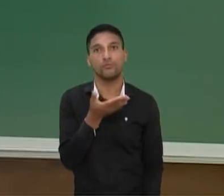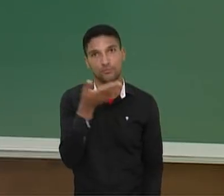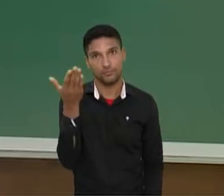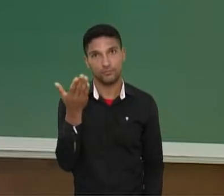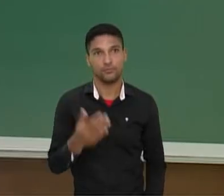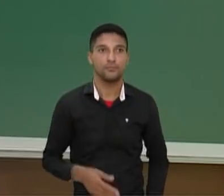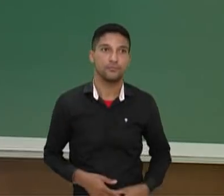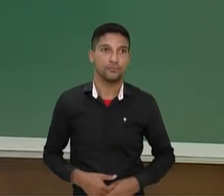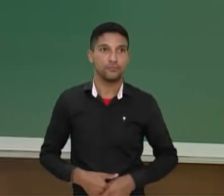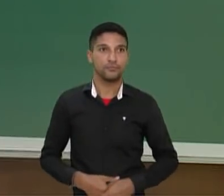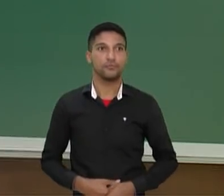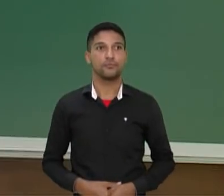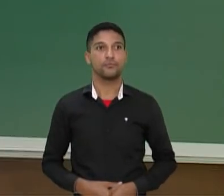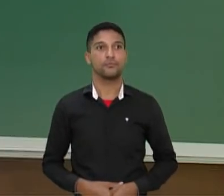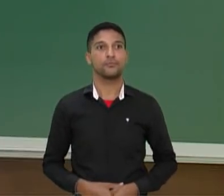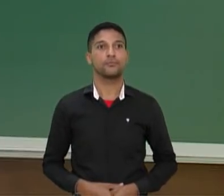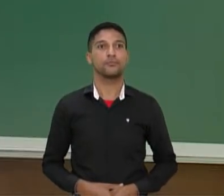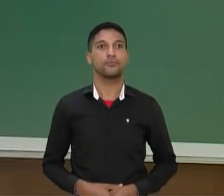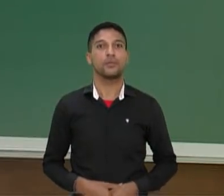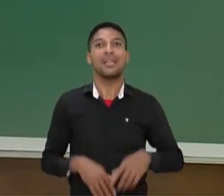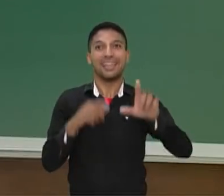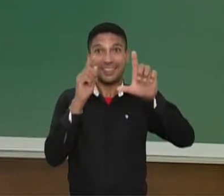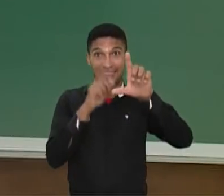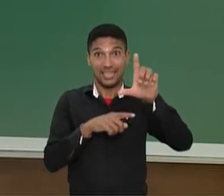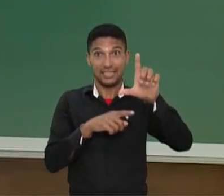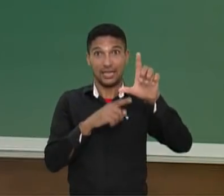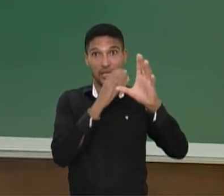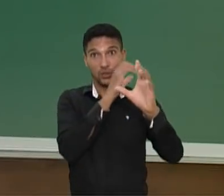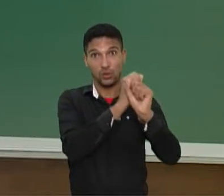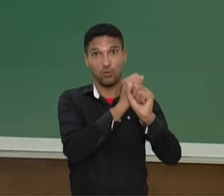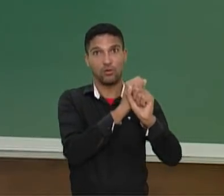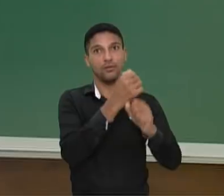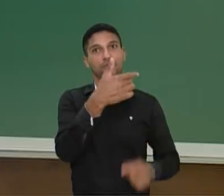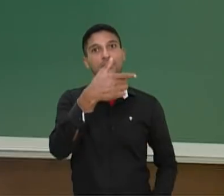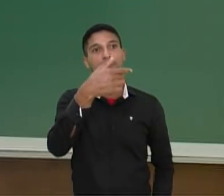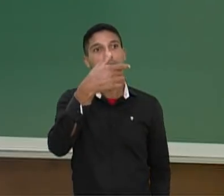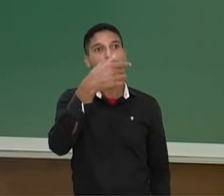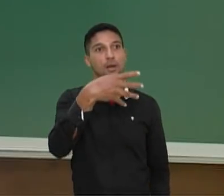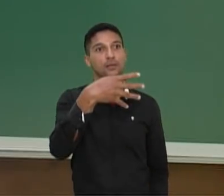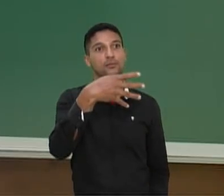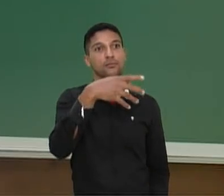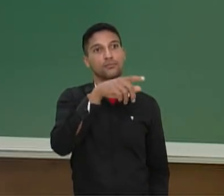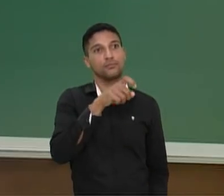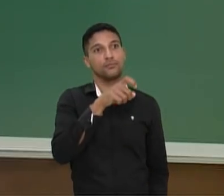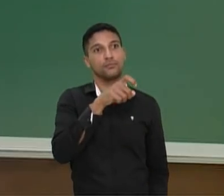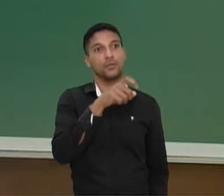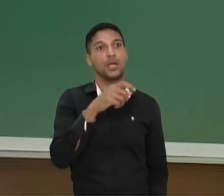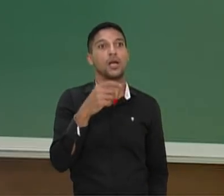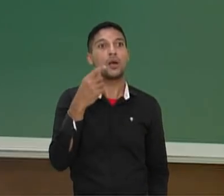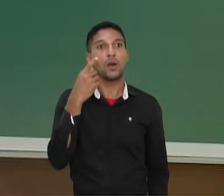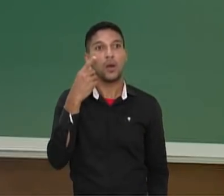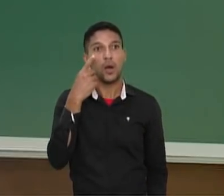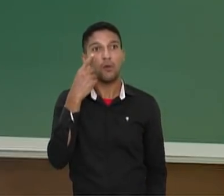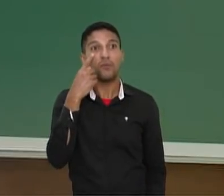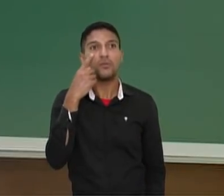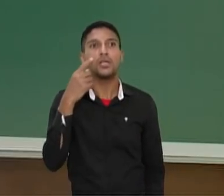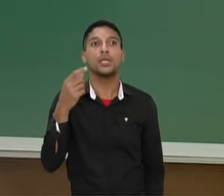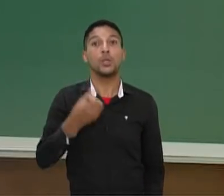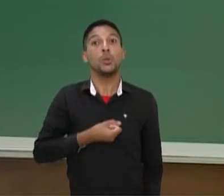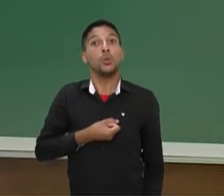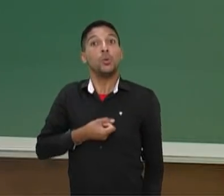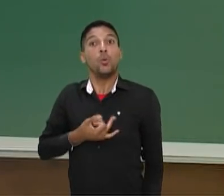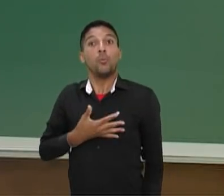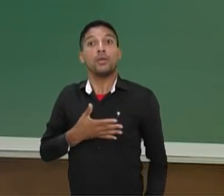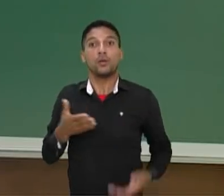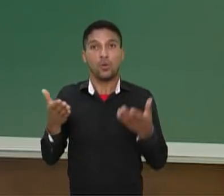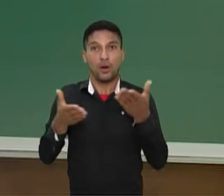24x. Então, a parte da letra deu 24. E a parte dos números? Tenho 3, devo 8.